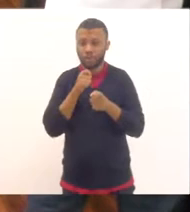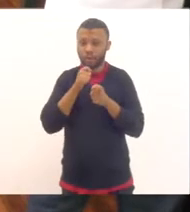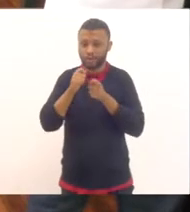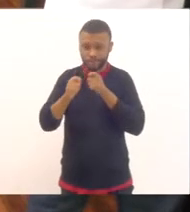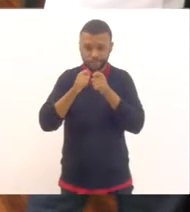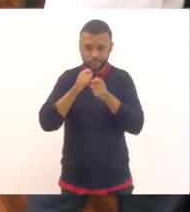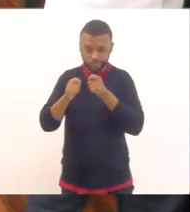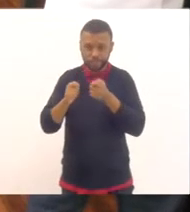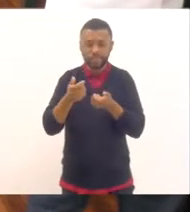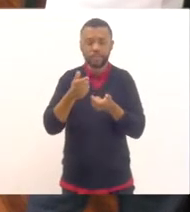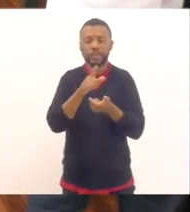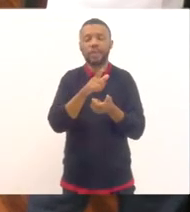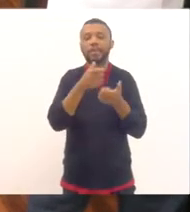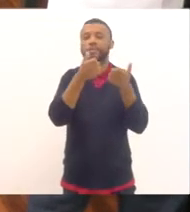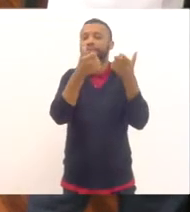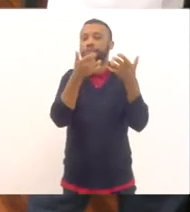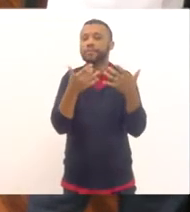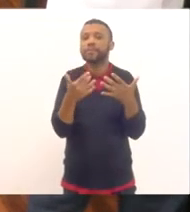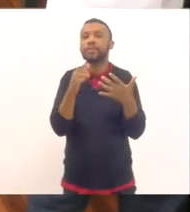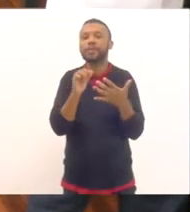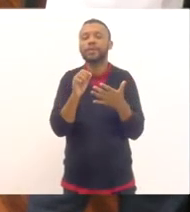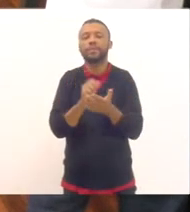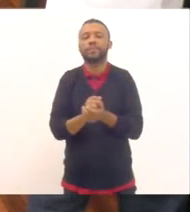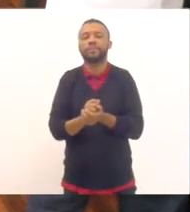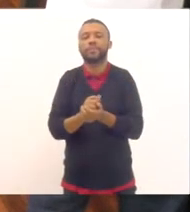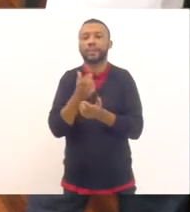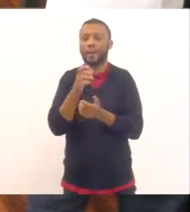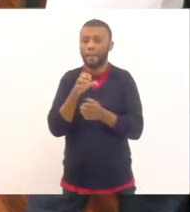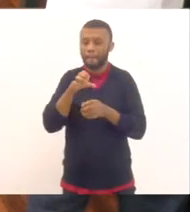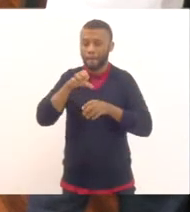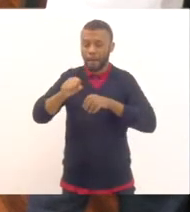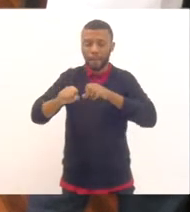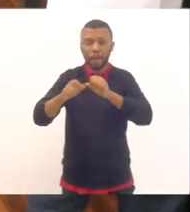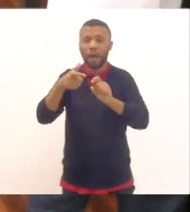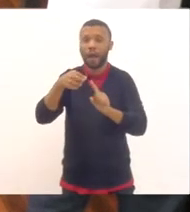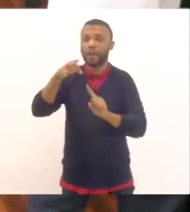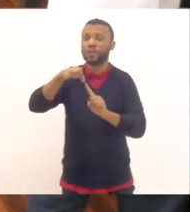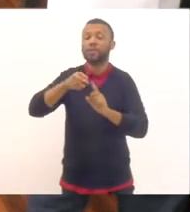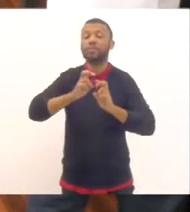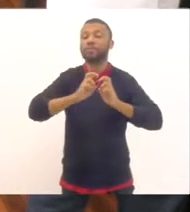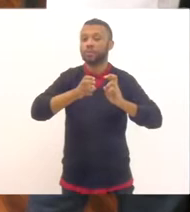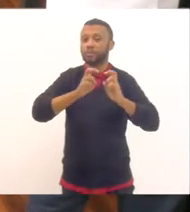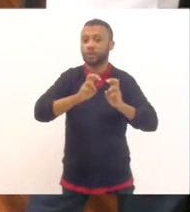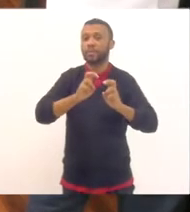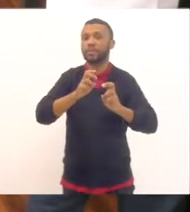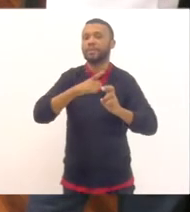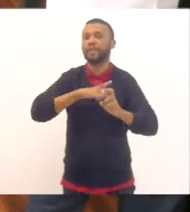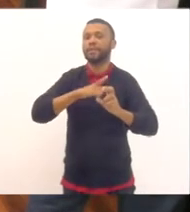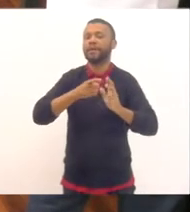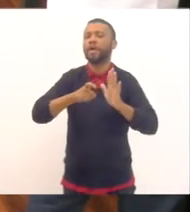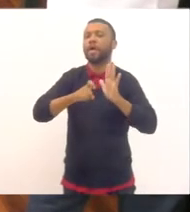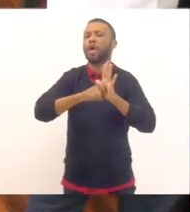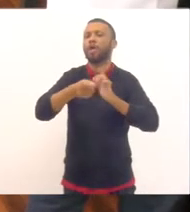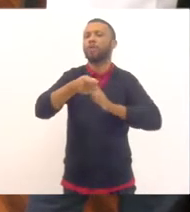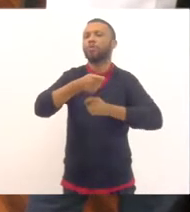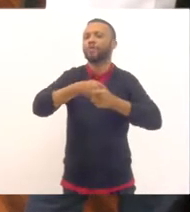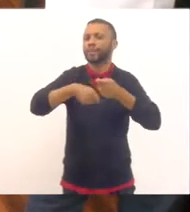que ele ia ele tomar de volta a gente Estações ficavam na mão do tráfico